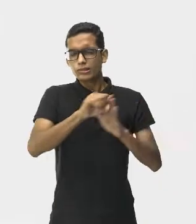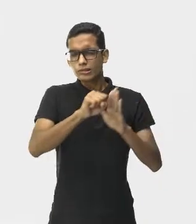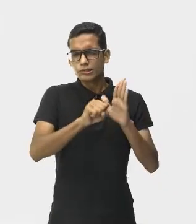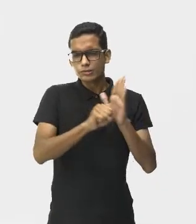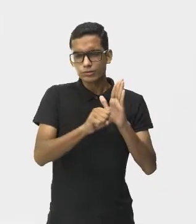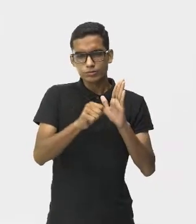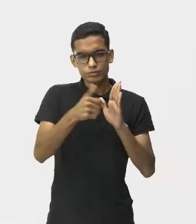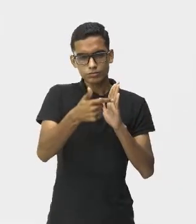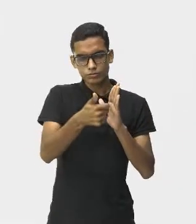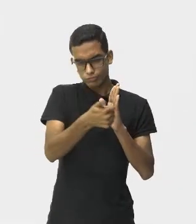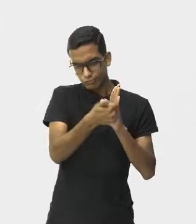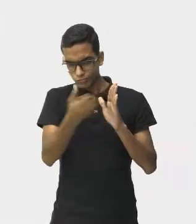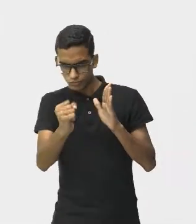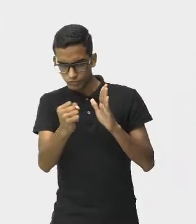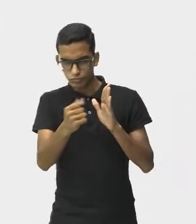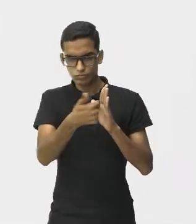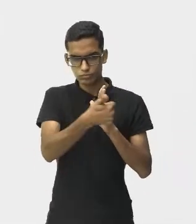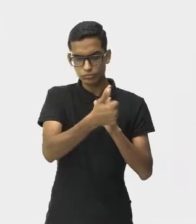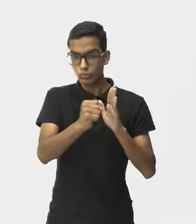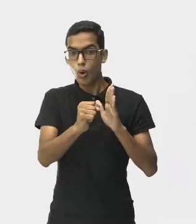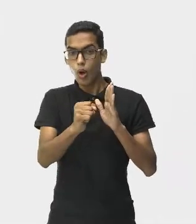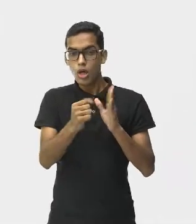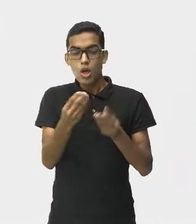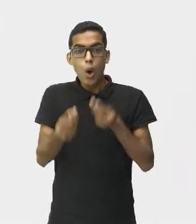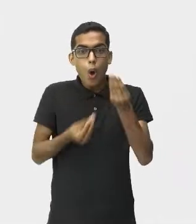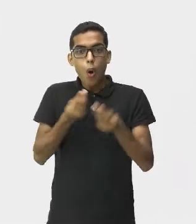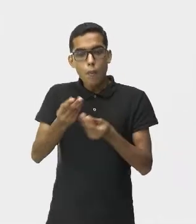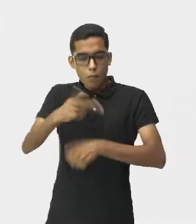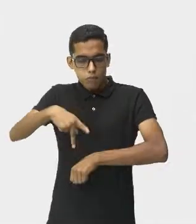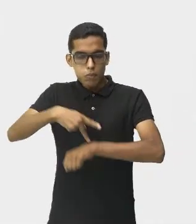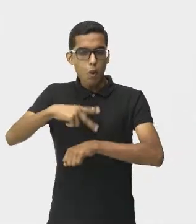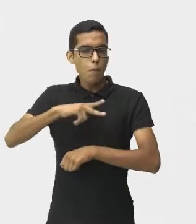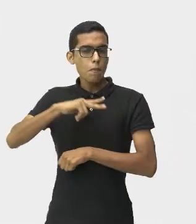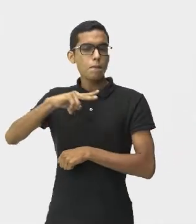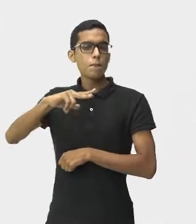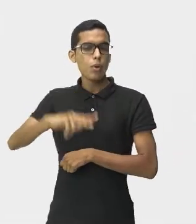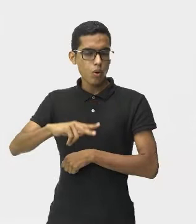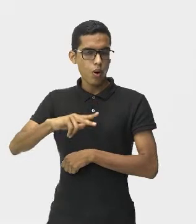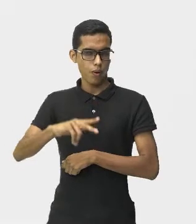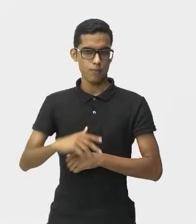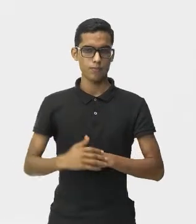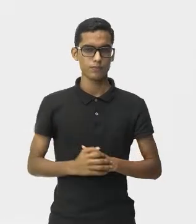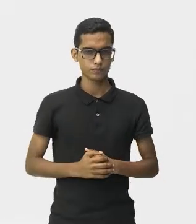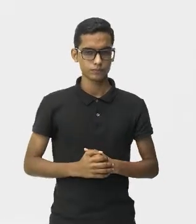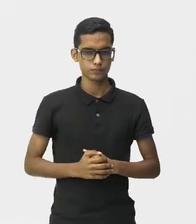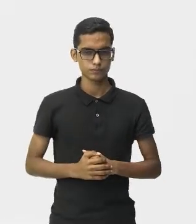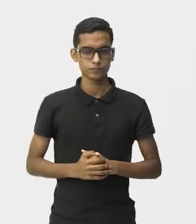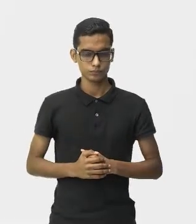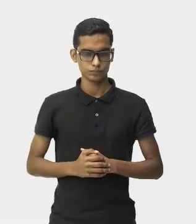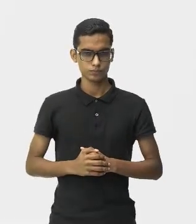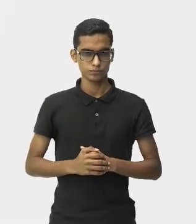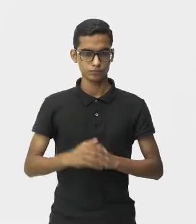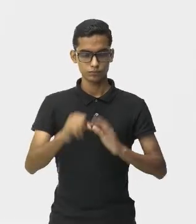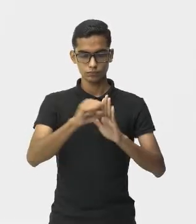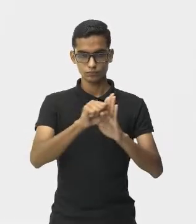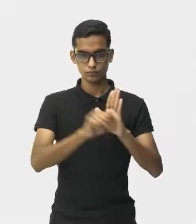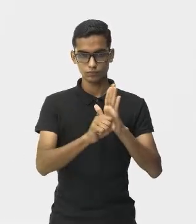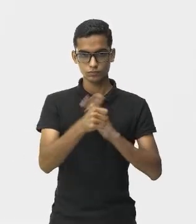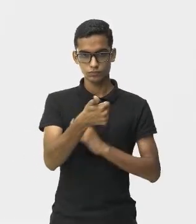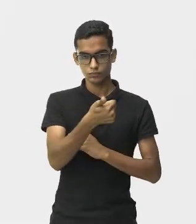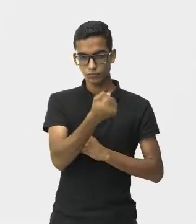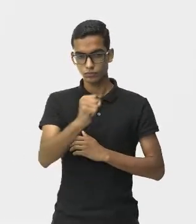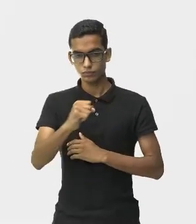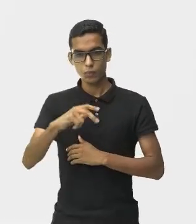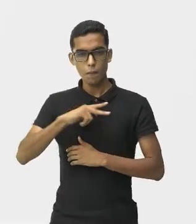era a situação de Portugal nessa época, tá, gente? No século XVIII, Portugal passava por